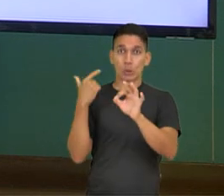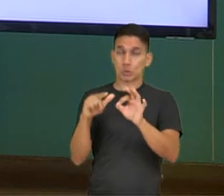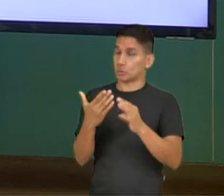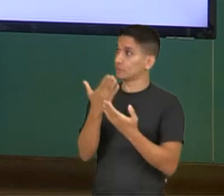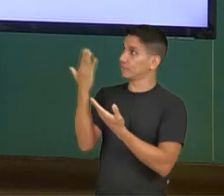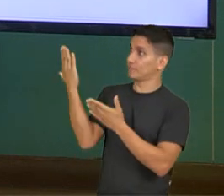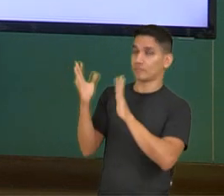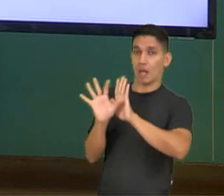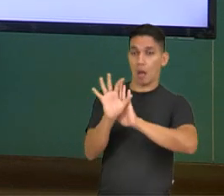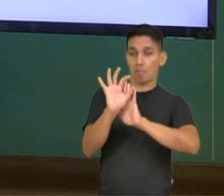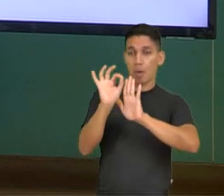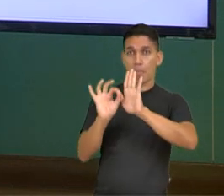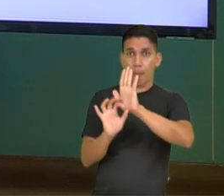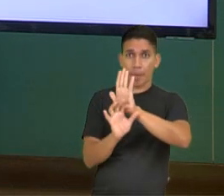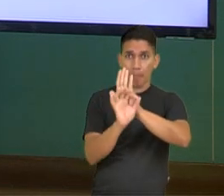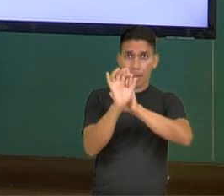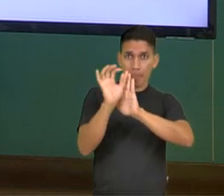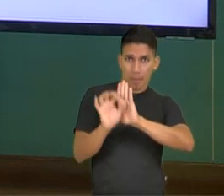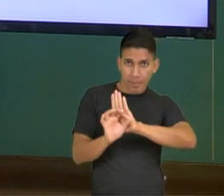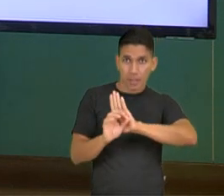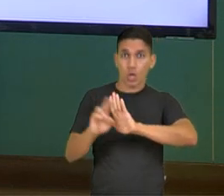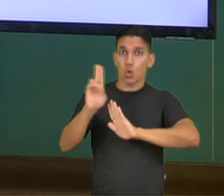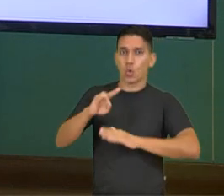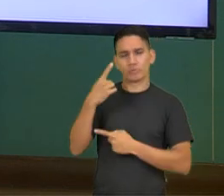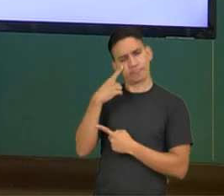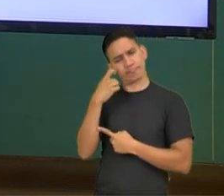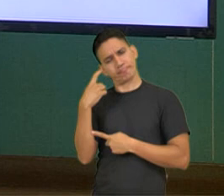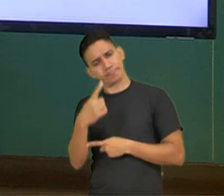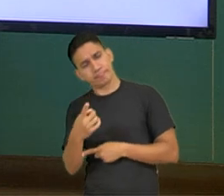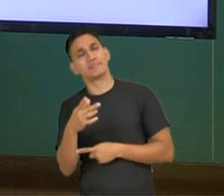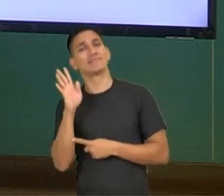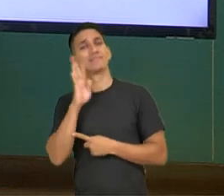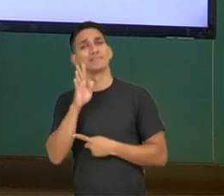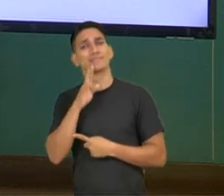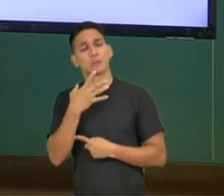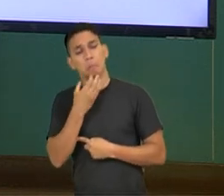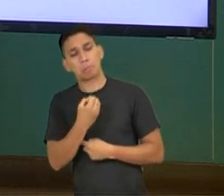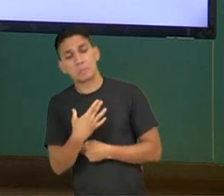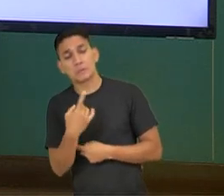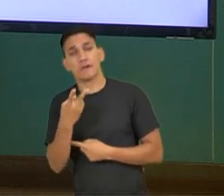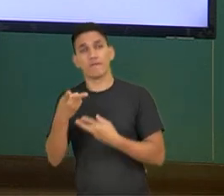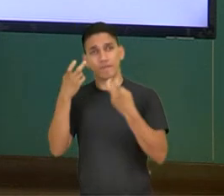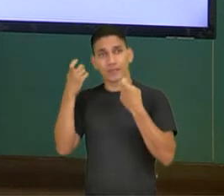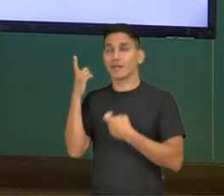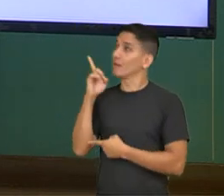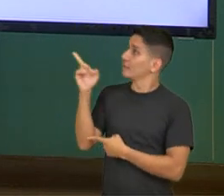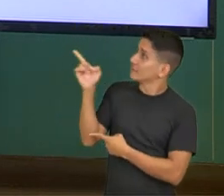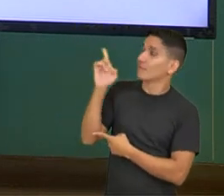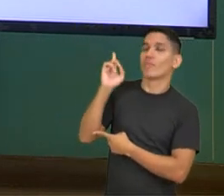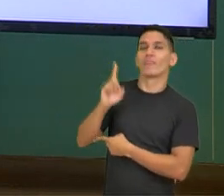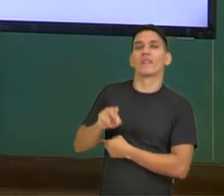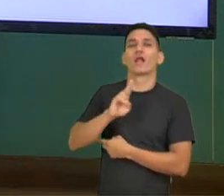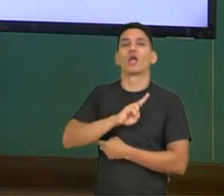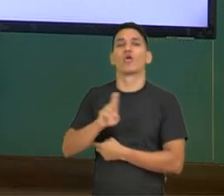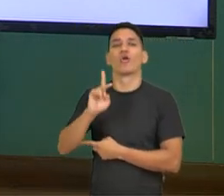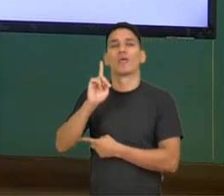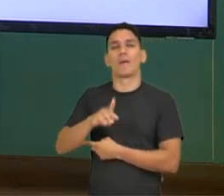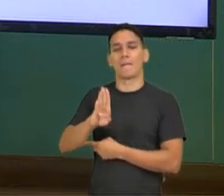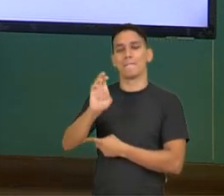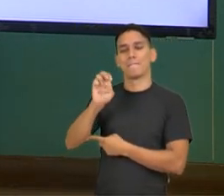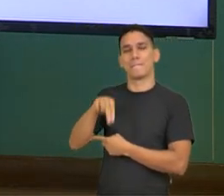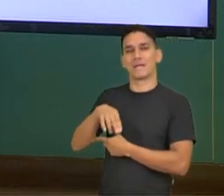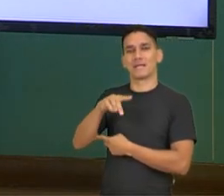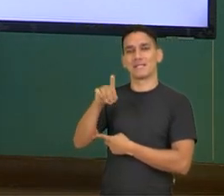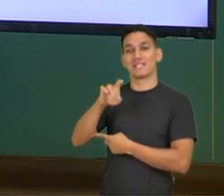possui essa substânciazinha interessante, muito bacana. Esse anel aromático, também denominado de anel